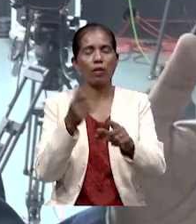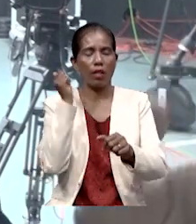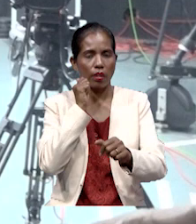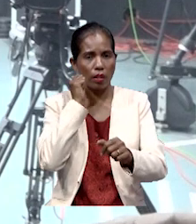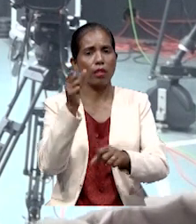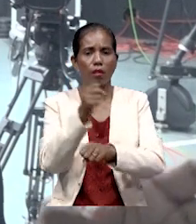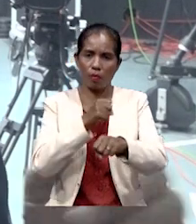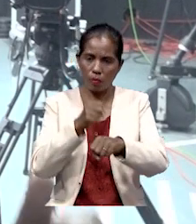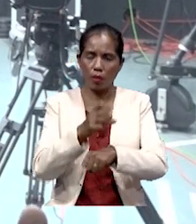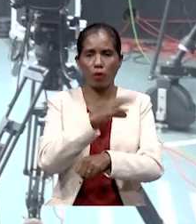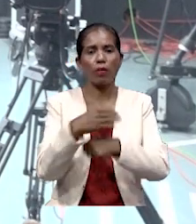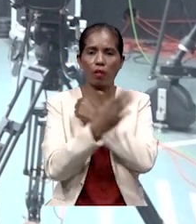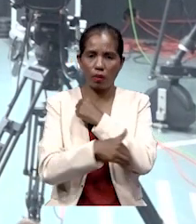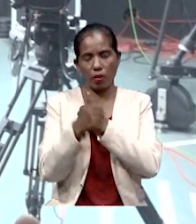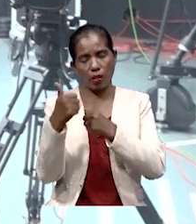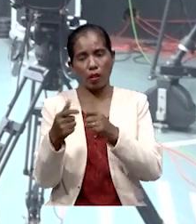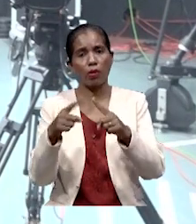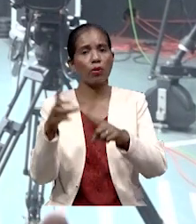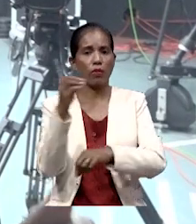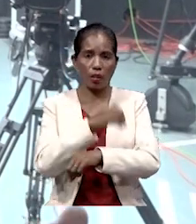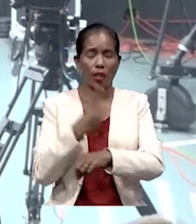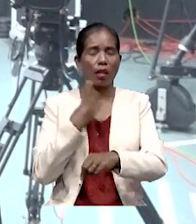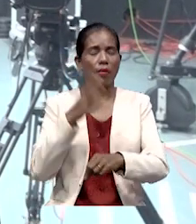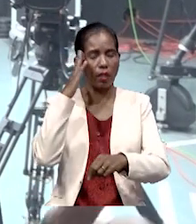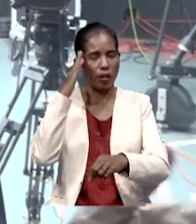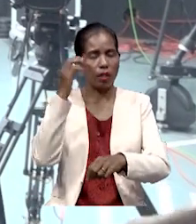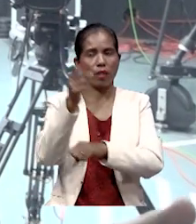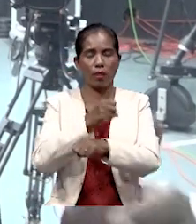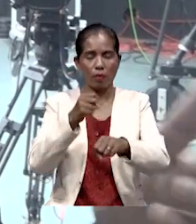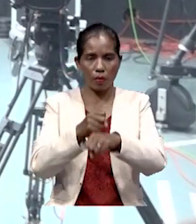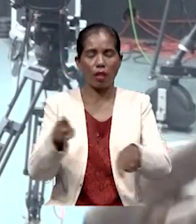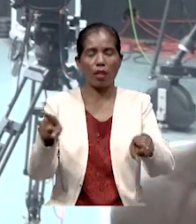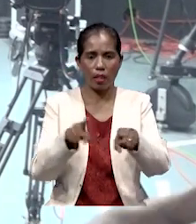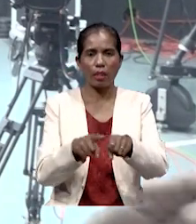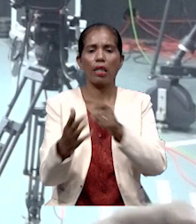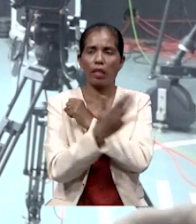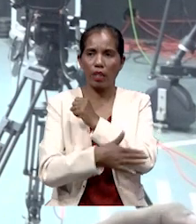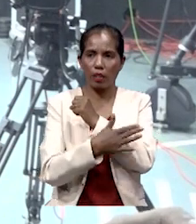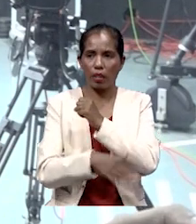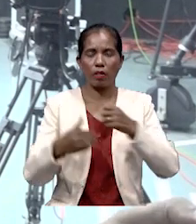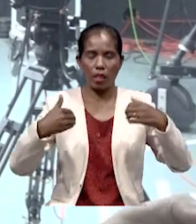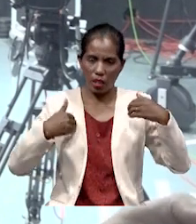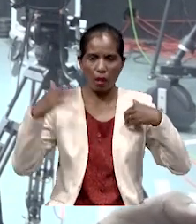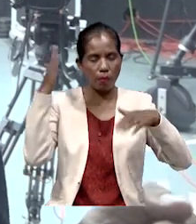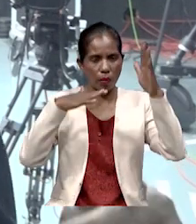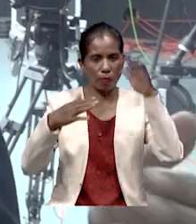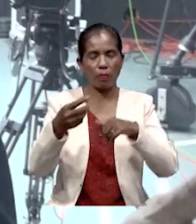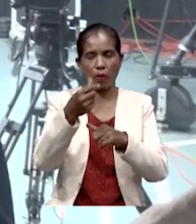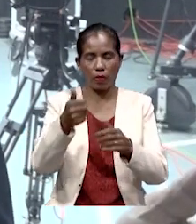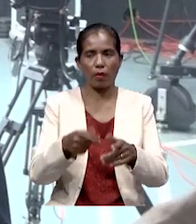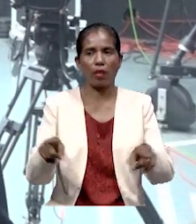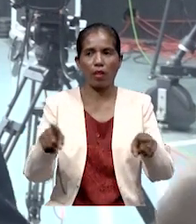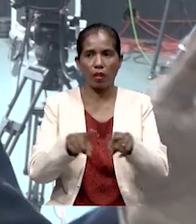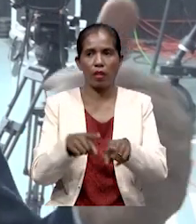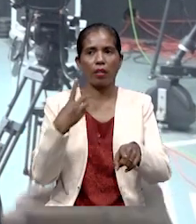país de ser. Ou em Loram, a minha tenereita, Katak, Singapura, mas nesse país de que seja problemas de tuan em relação a